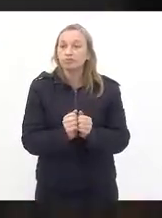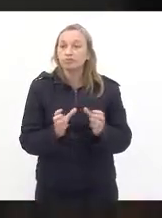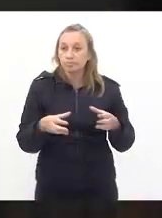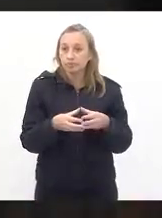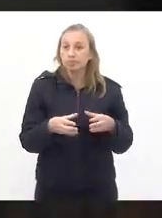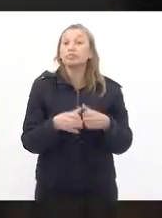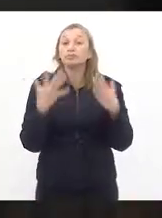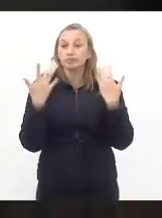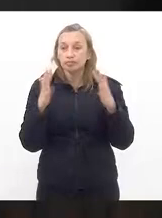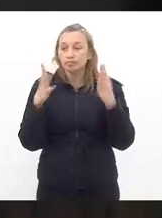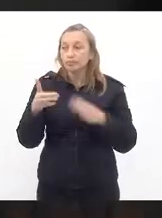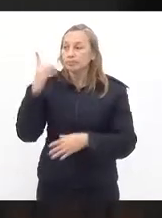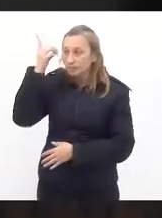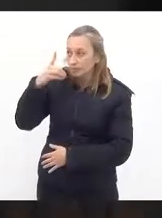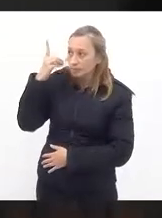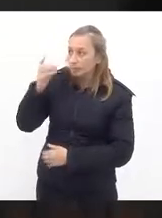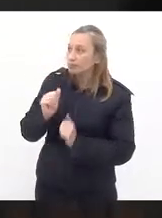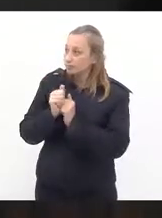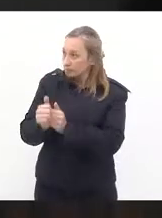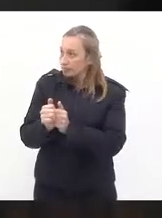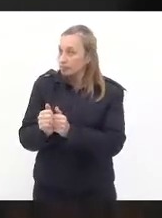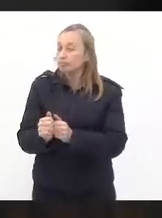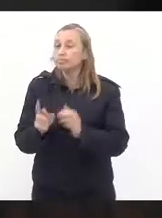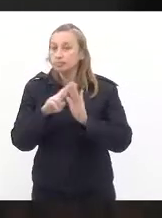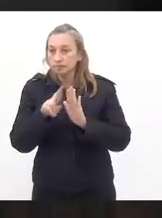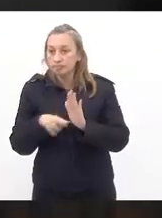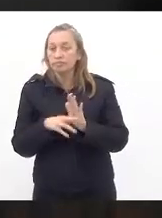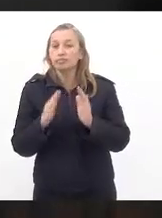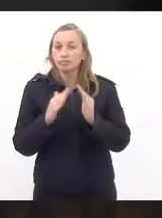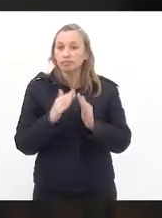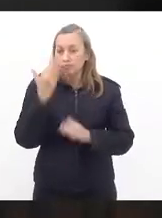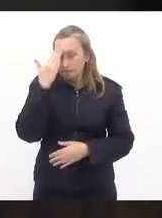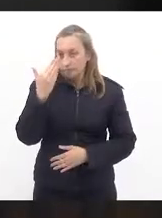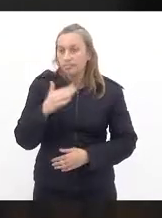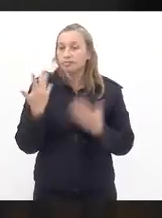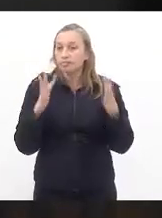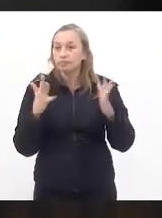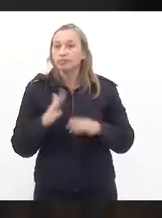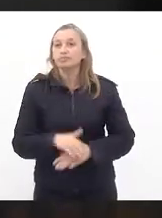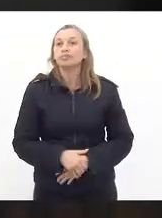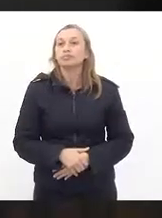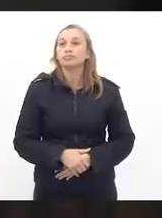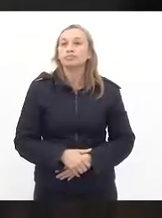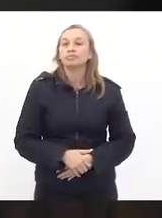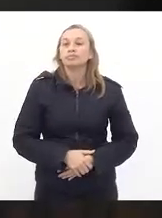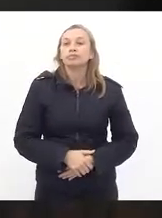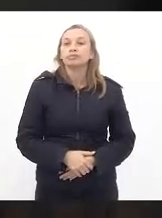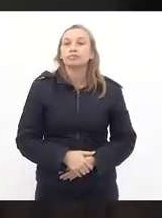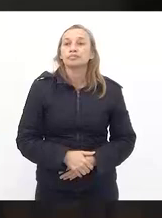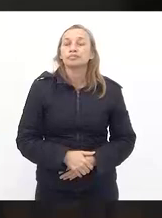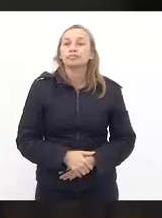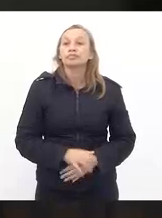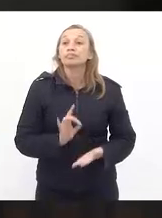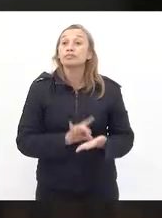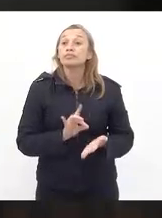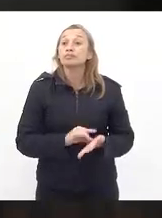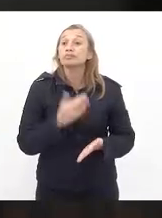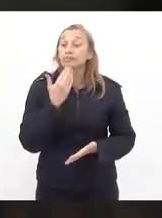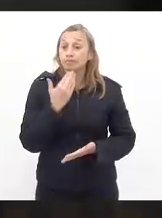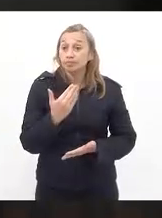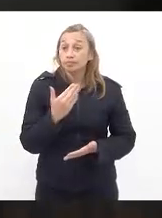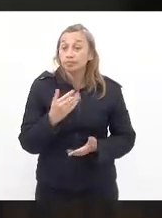membros da Parabéns deputado retirou o Regimento ele a gente vai lá e nós vamos nós vamos na verdade